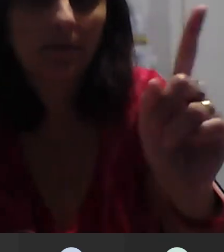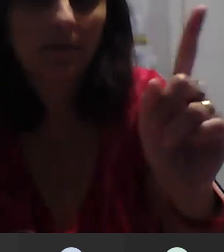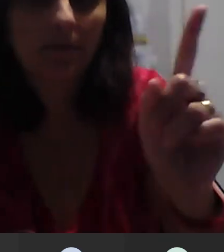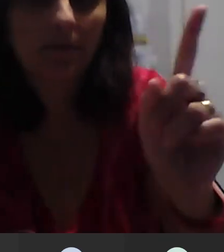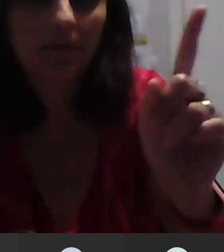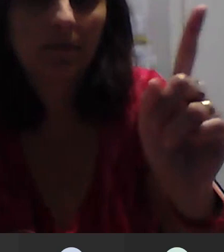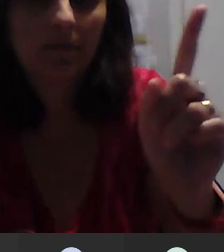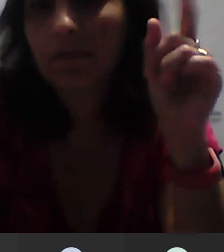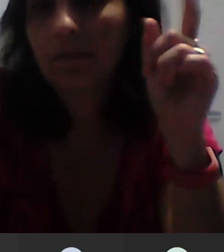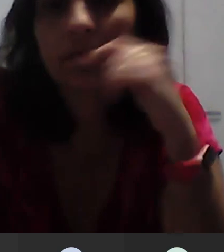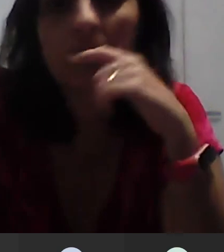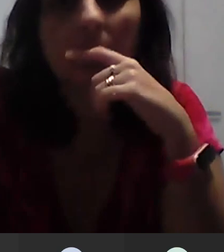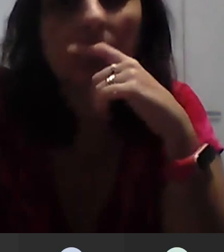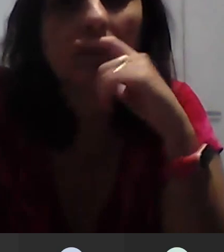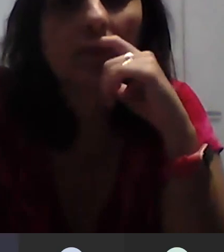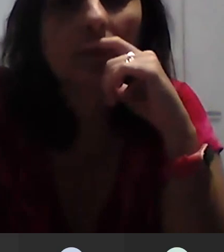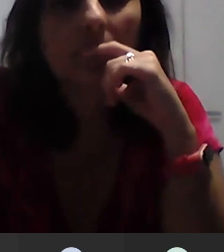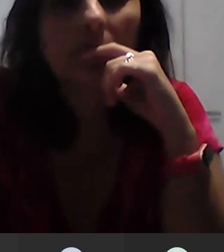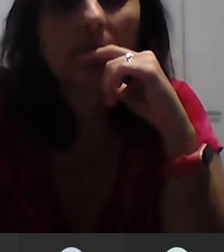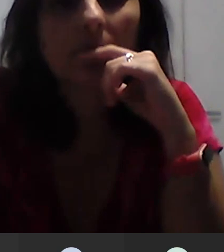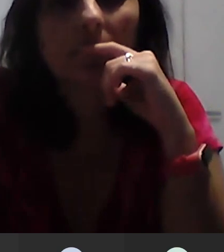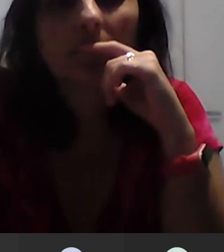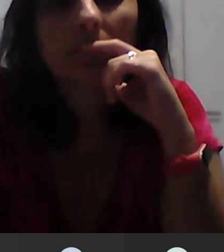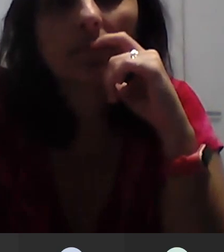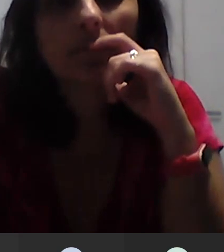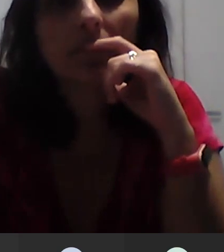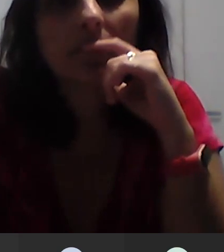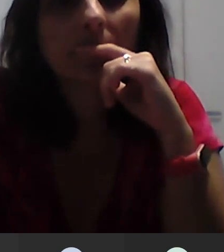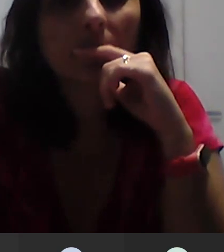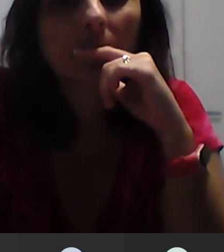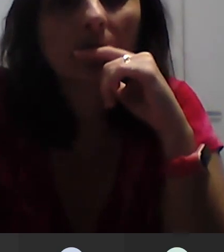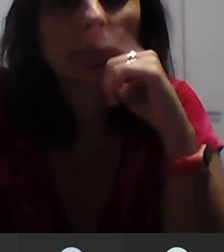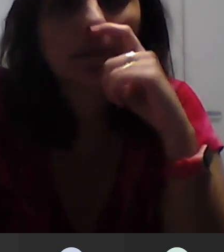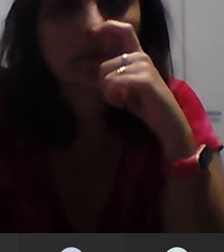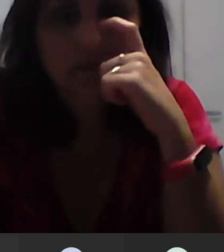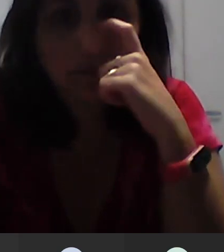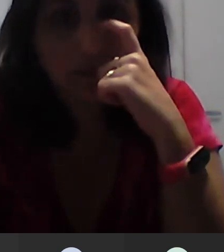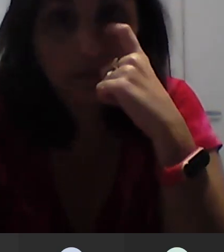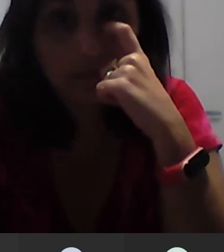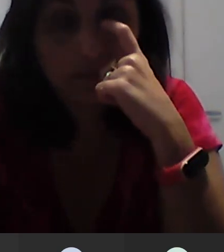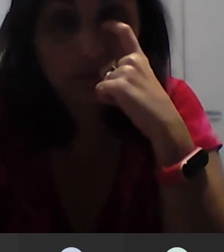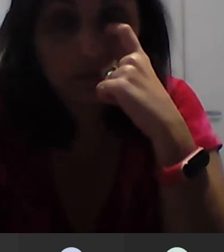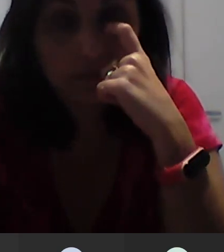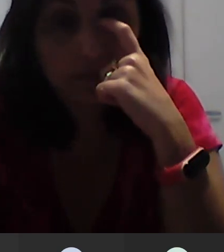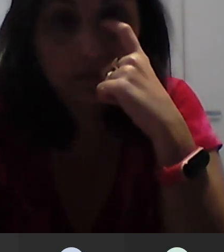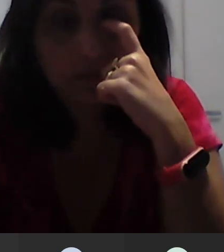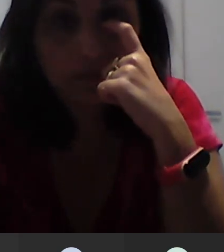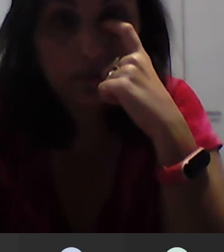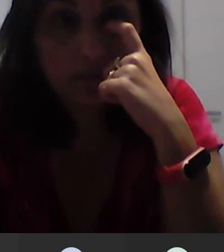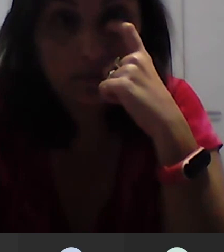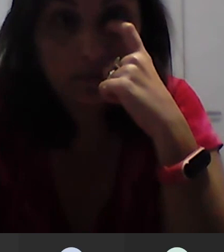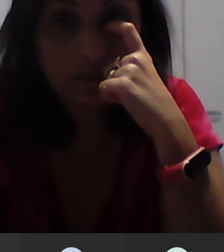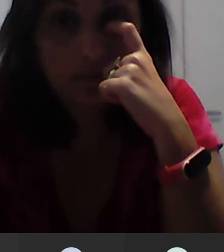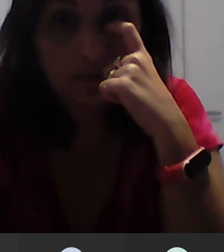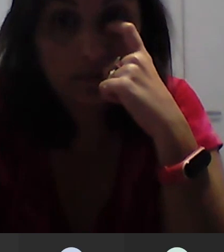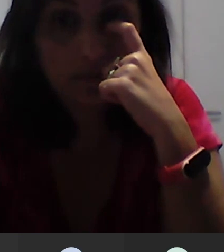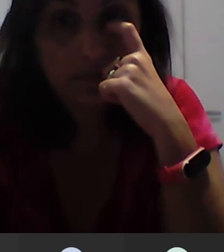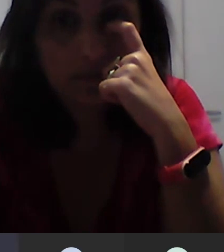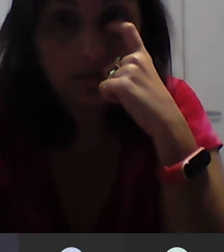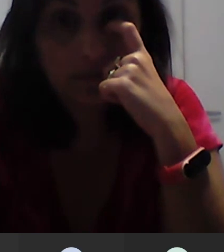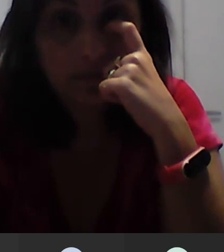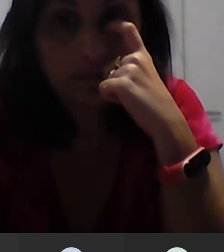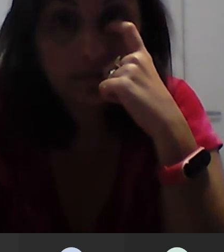tá complicado. Né? Tá picado. É porque eu acho que tem muita gente. Eu acho que tem muita gente com o microfone